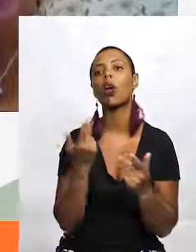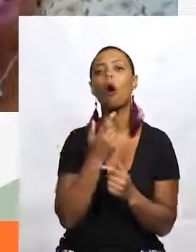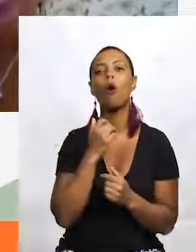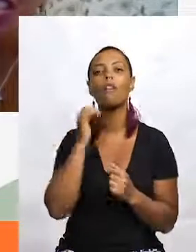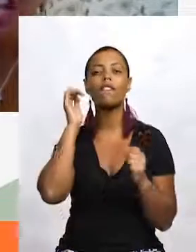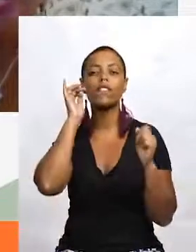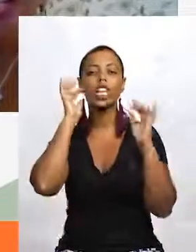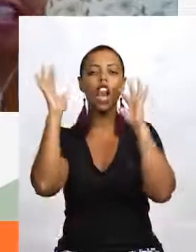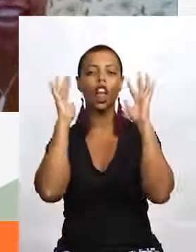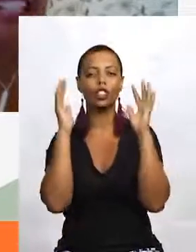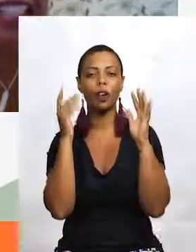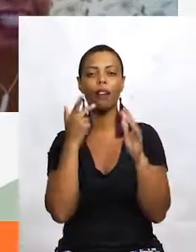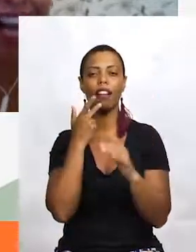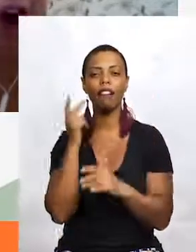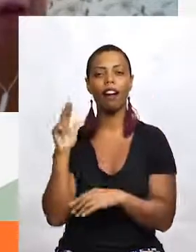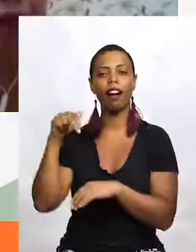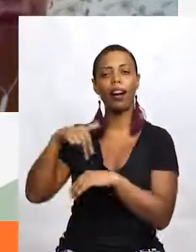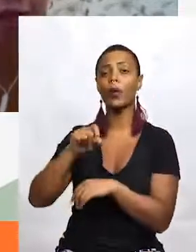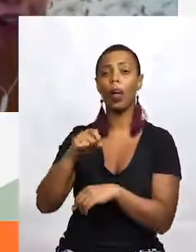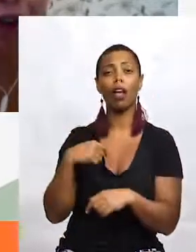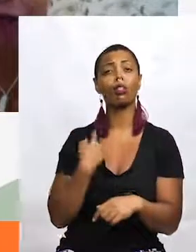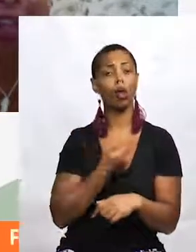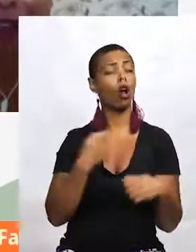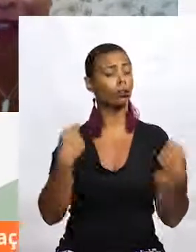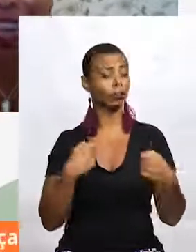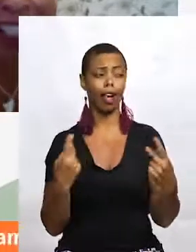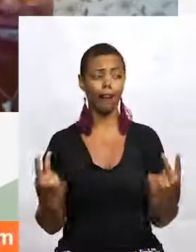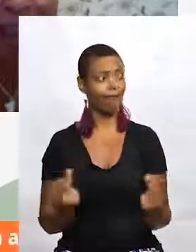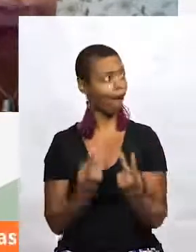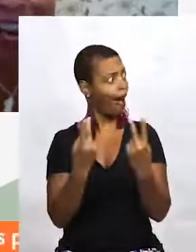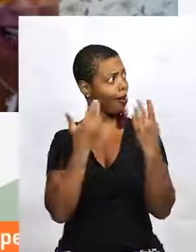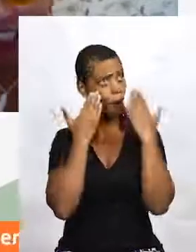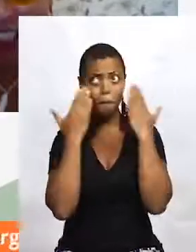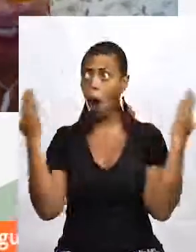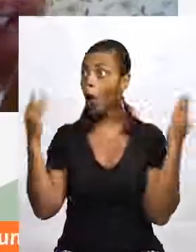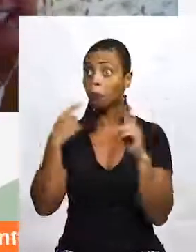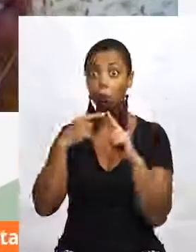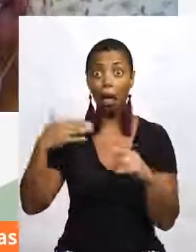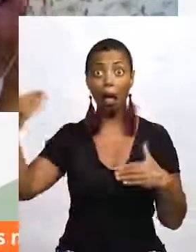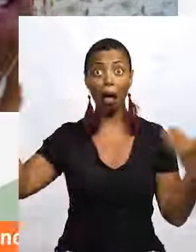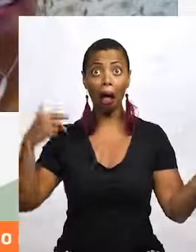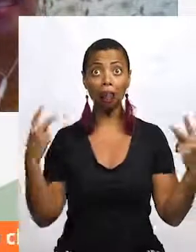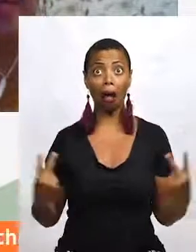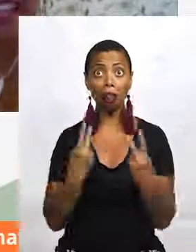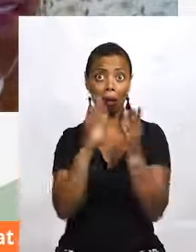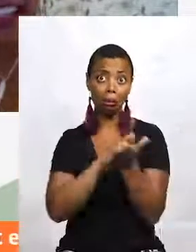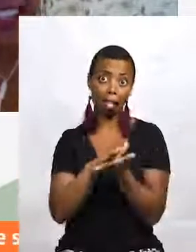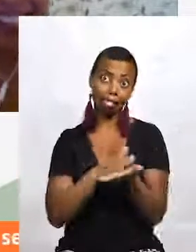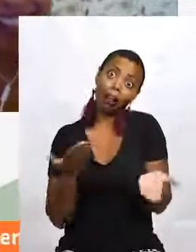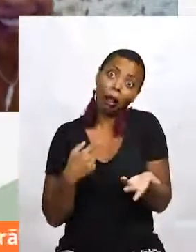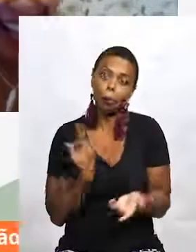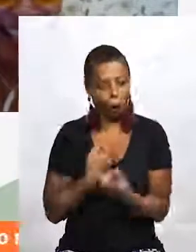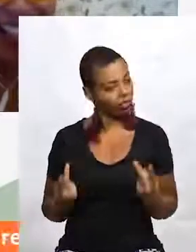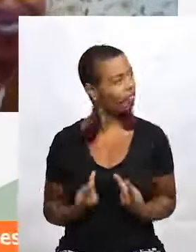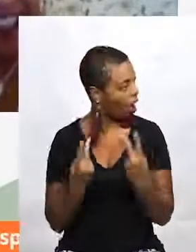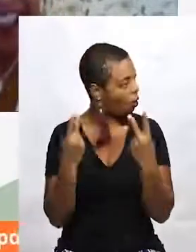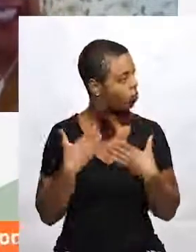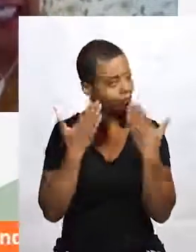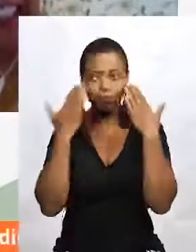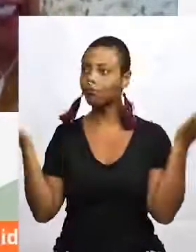filósofo, a gente tem que se dar o próprio valor, porque não tem ninguém por aí dando. Então a gente mesmo é que tem que